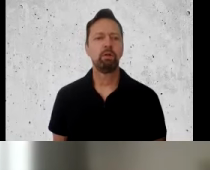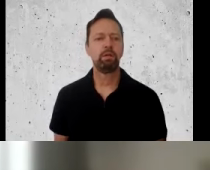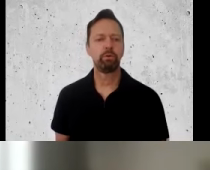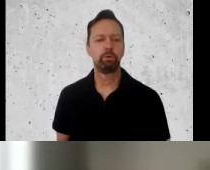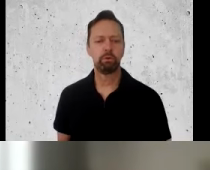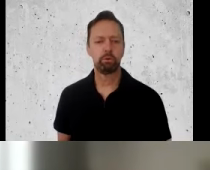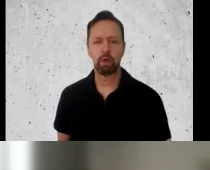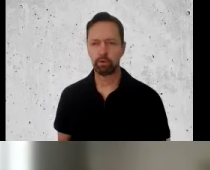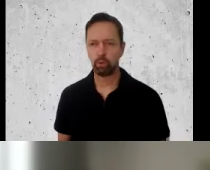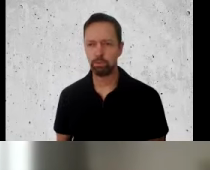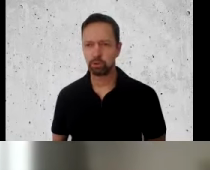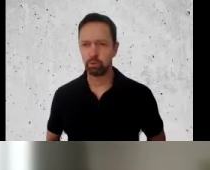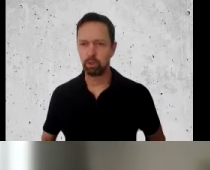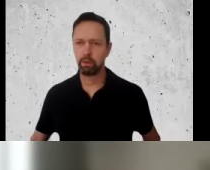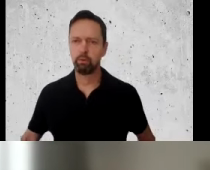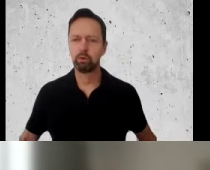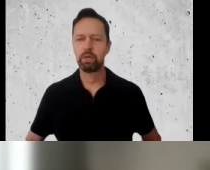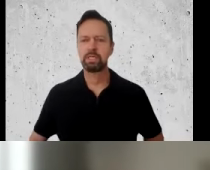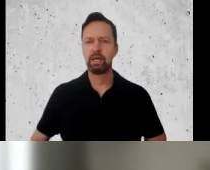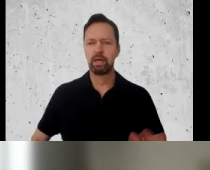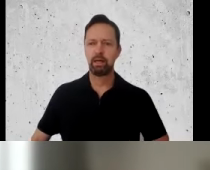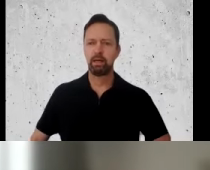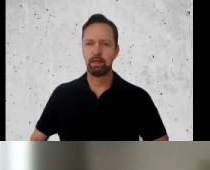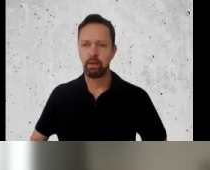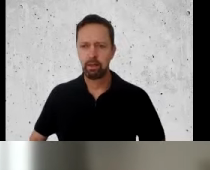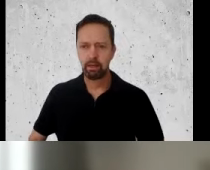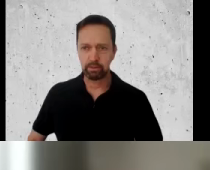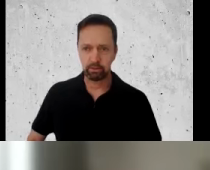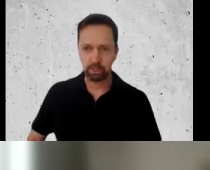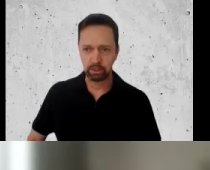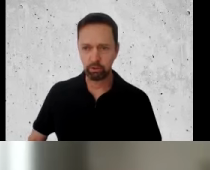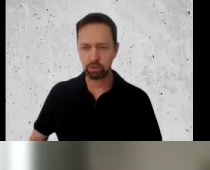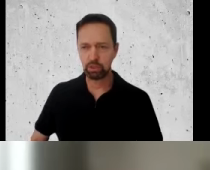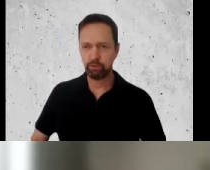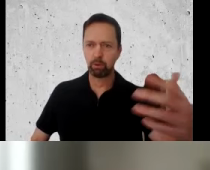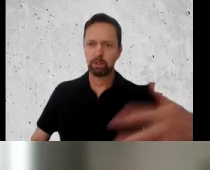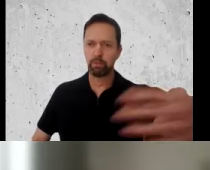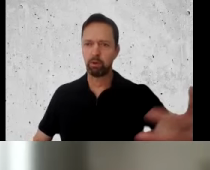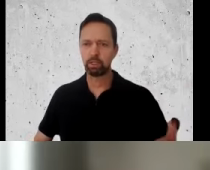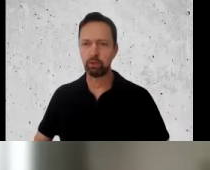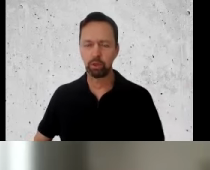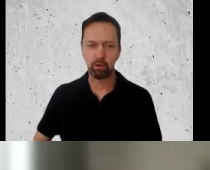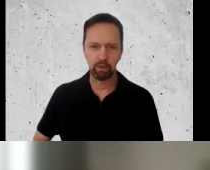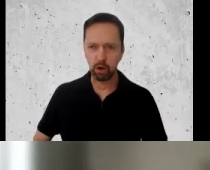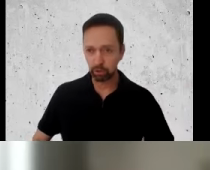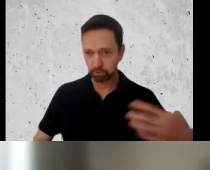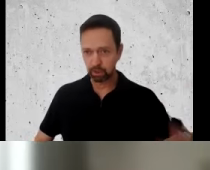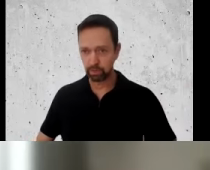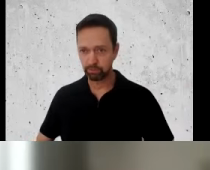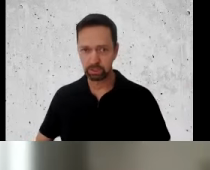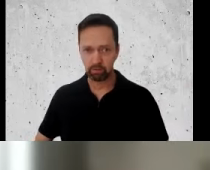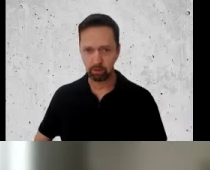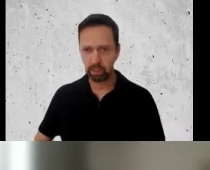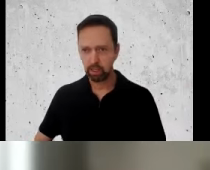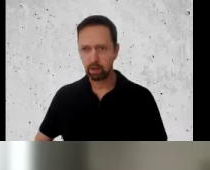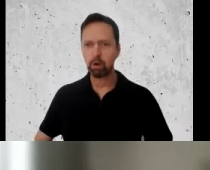Esse aqui é o livro do Oliver Williamson. Eu quando comecei a estudar instituições, eu fui perguntar para o meu orientador, que é o Lee Olson, que